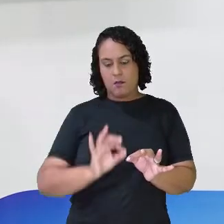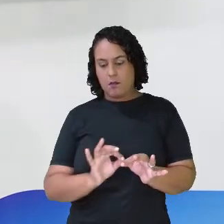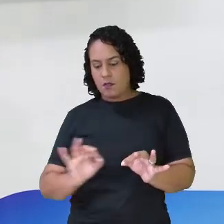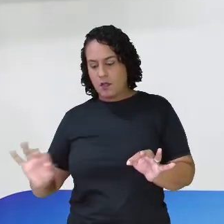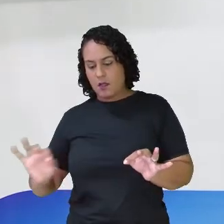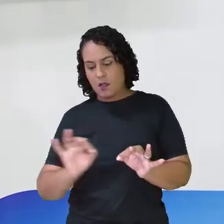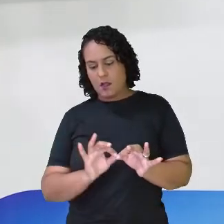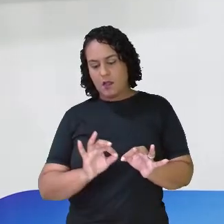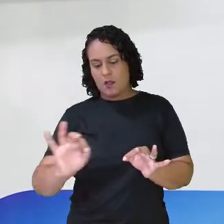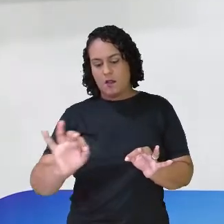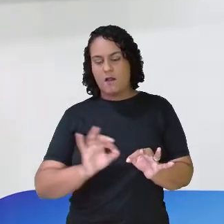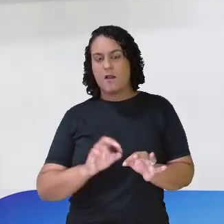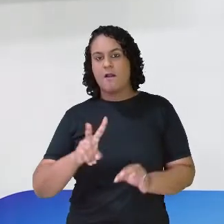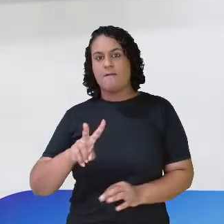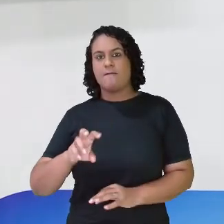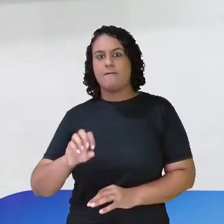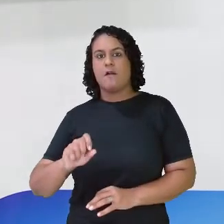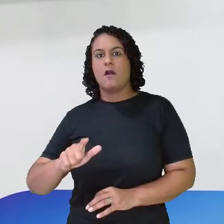e volume.